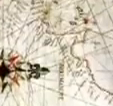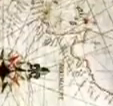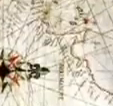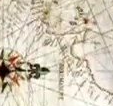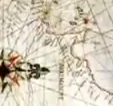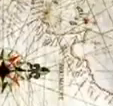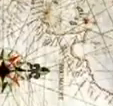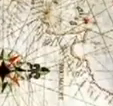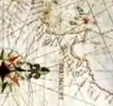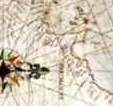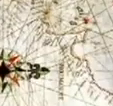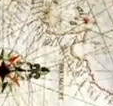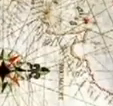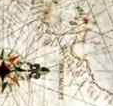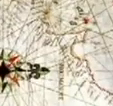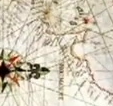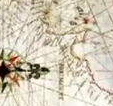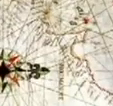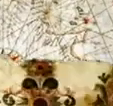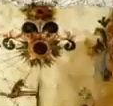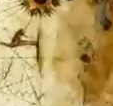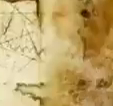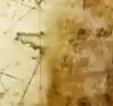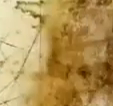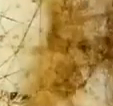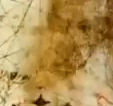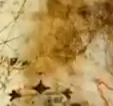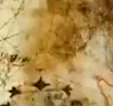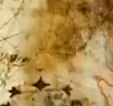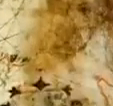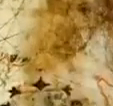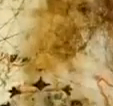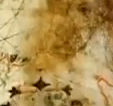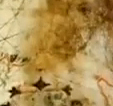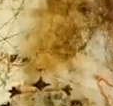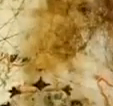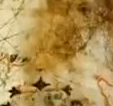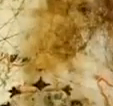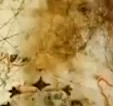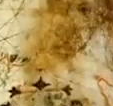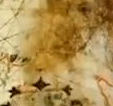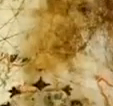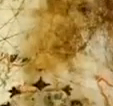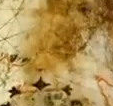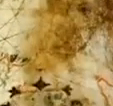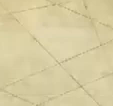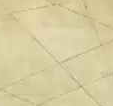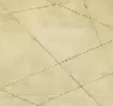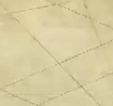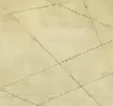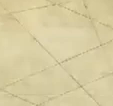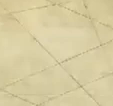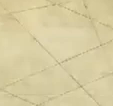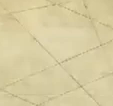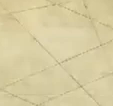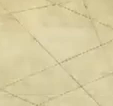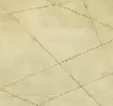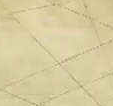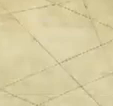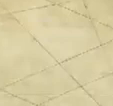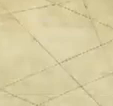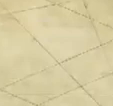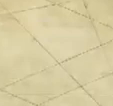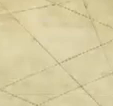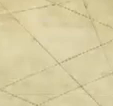Aprenderam também com os árabes a elaborar cartas náuticas e a utilizar as técnicas de carpintaria naval. As caravelas foram